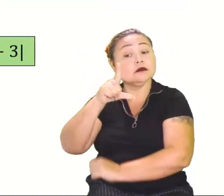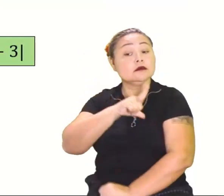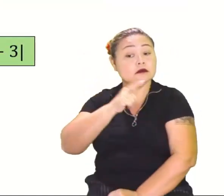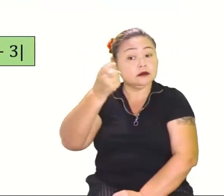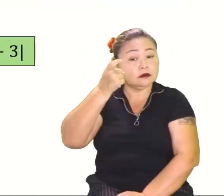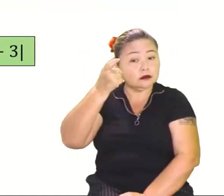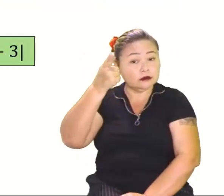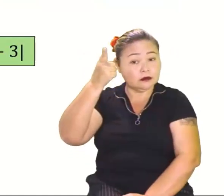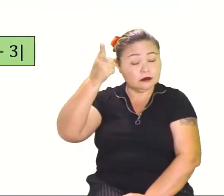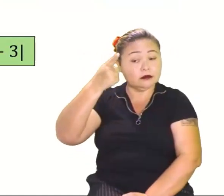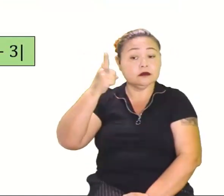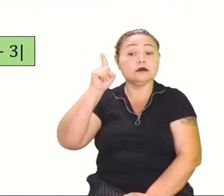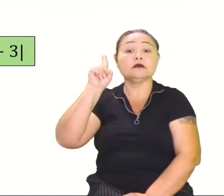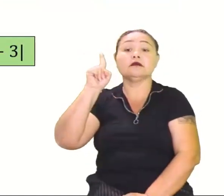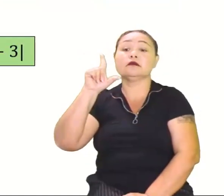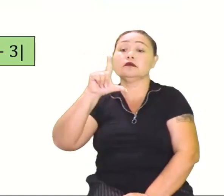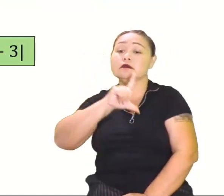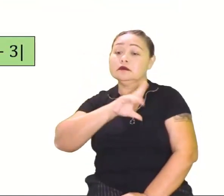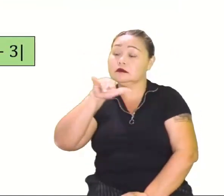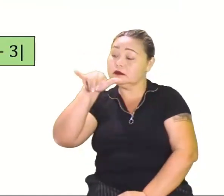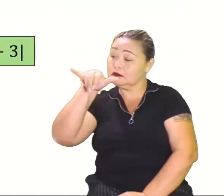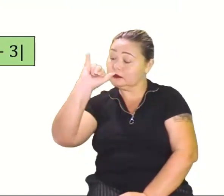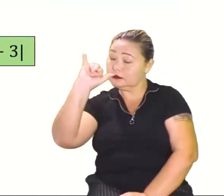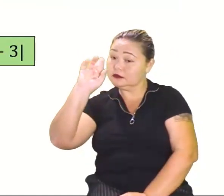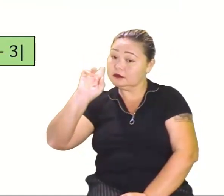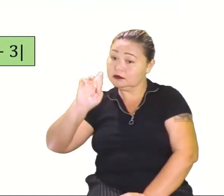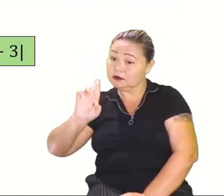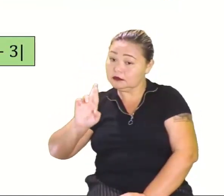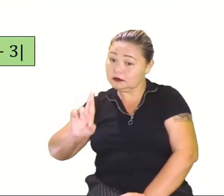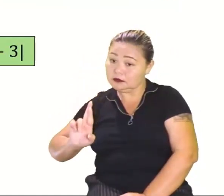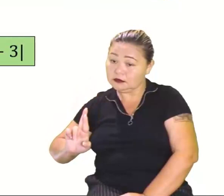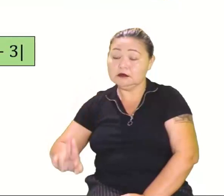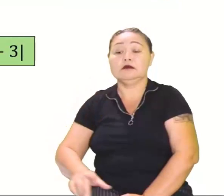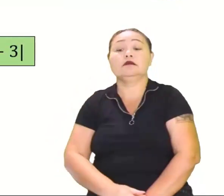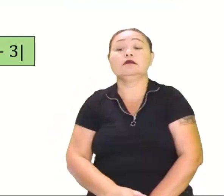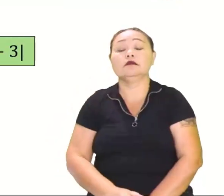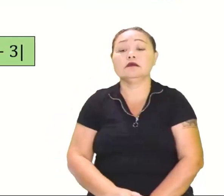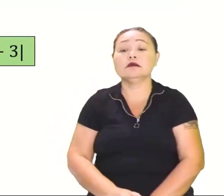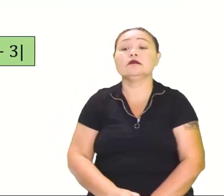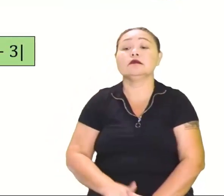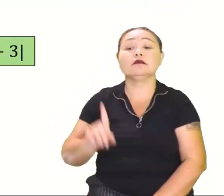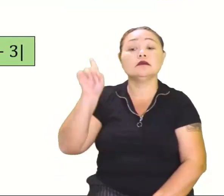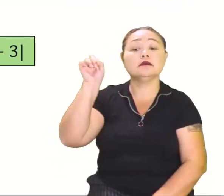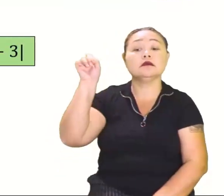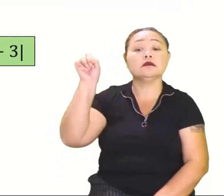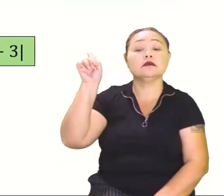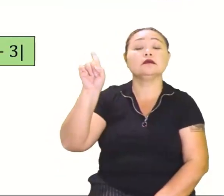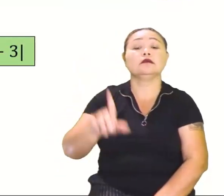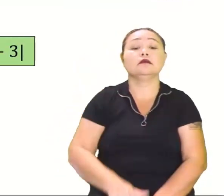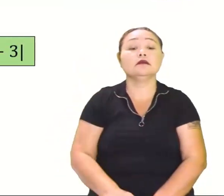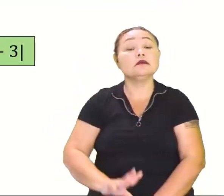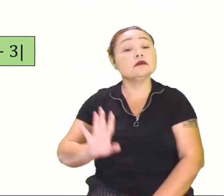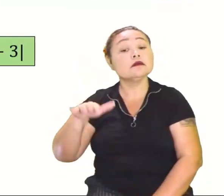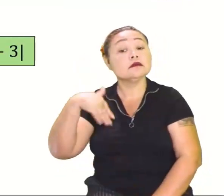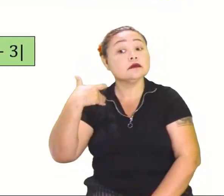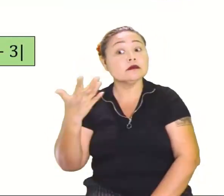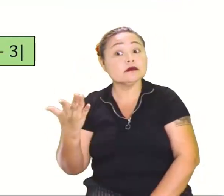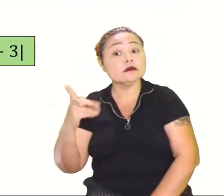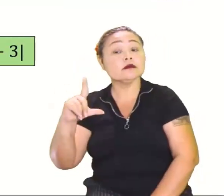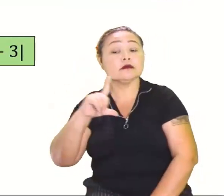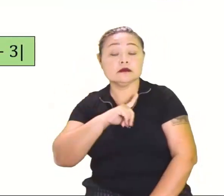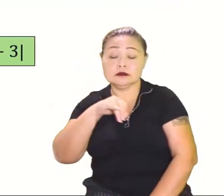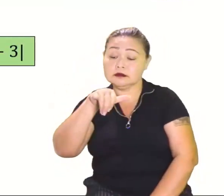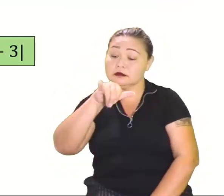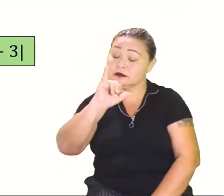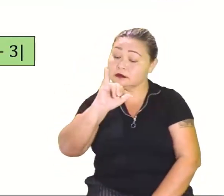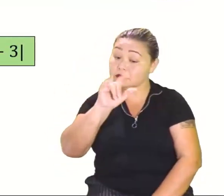de x que entram na máquina de calcular e temos os valores de y, que são os resultados que estão saindo na máquina, né? Então, quando